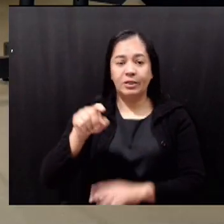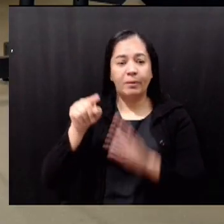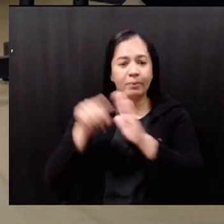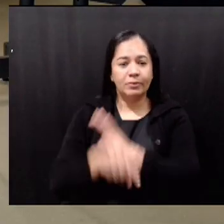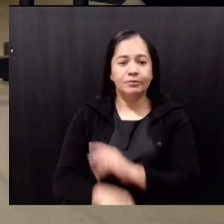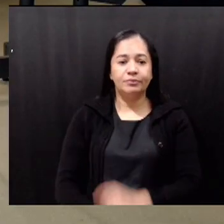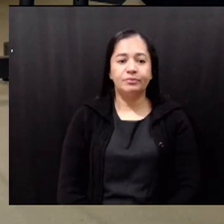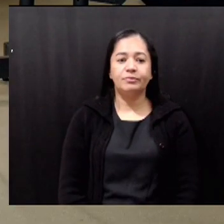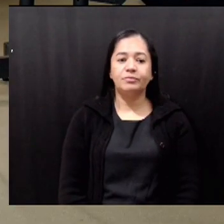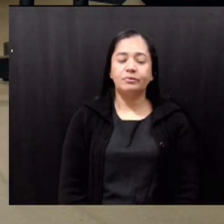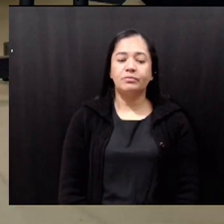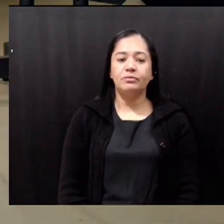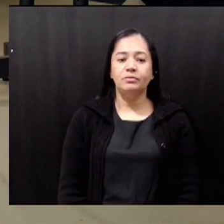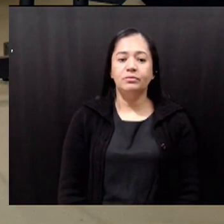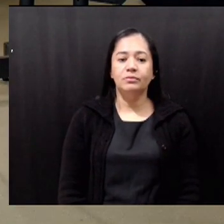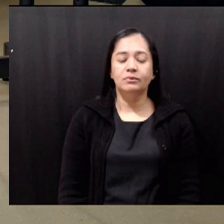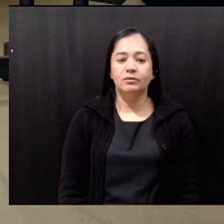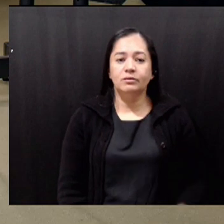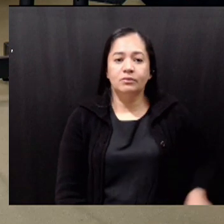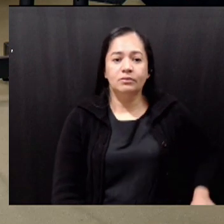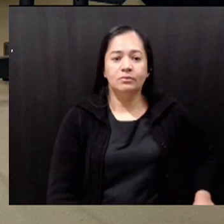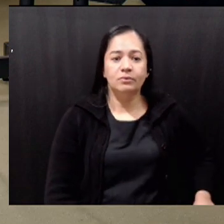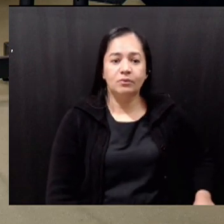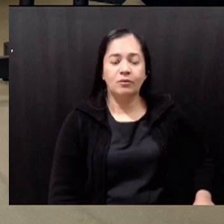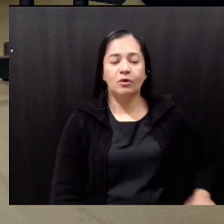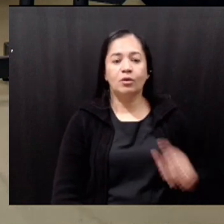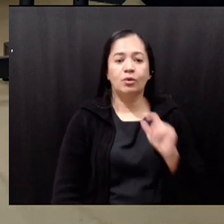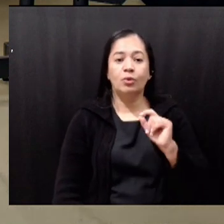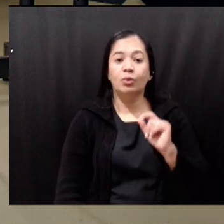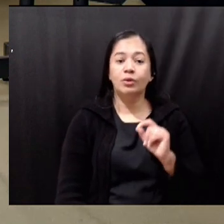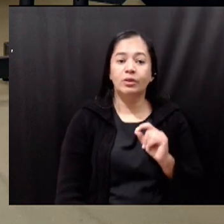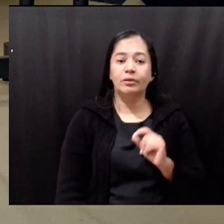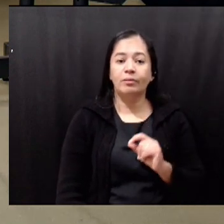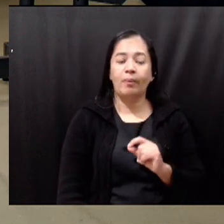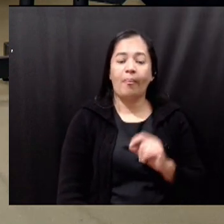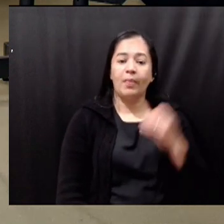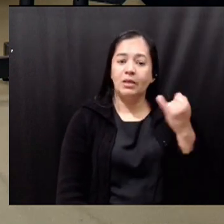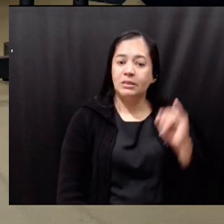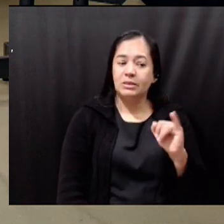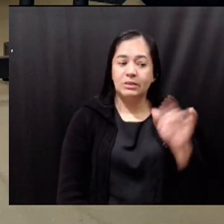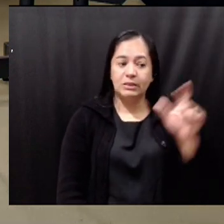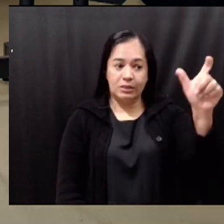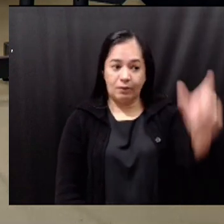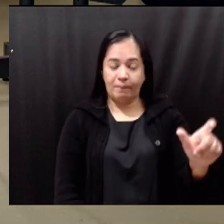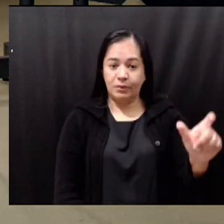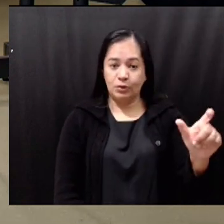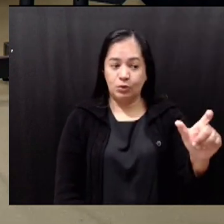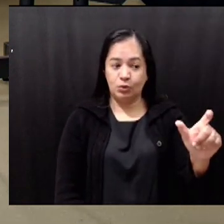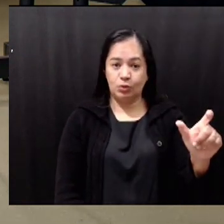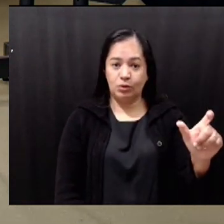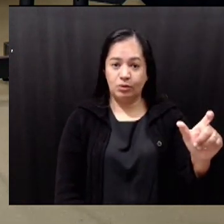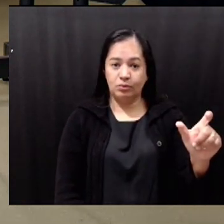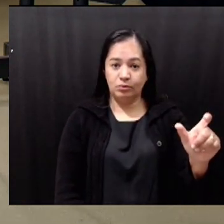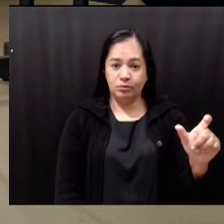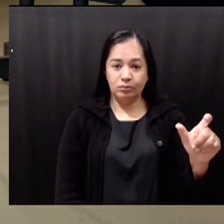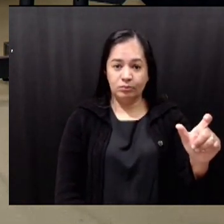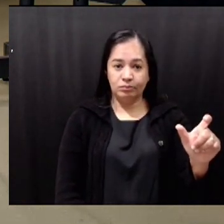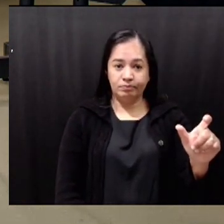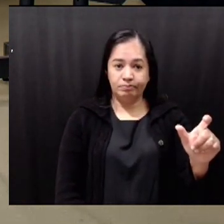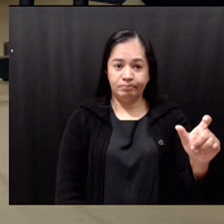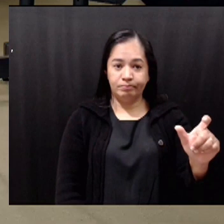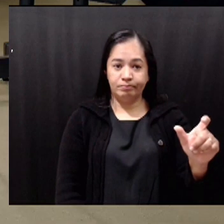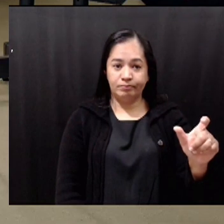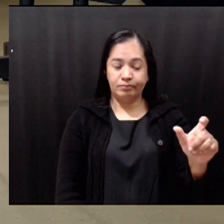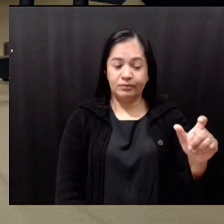né? No sentido de se a pessoa eh, nesse silêncio ela vai